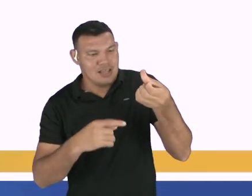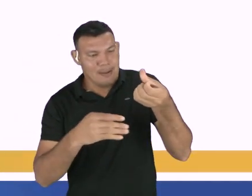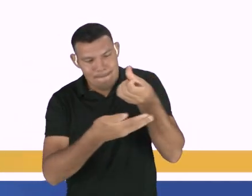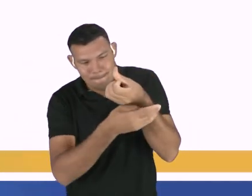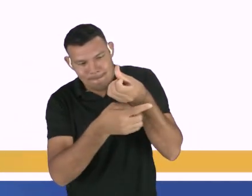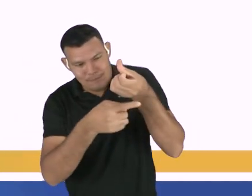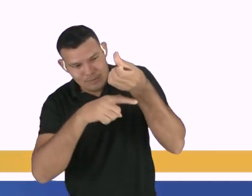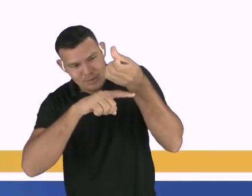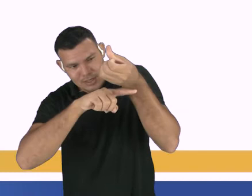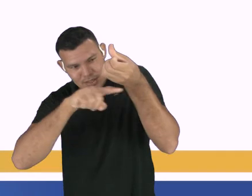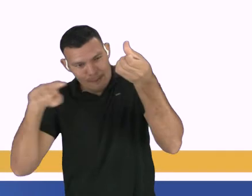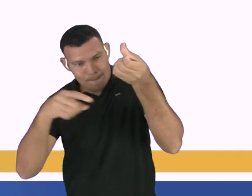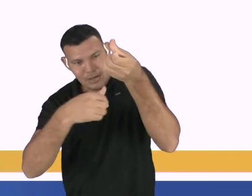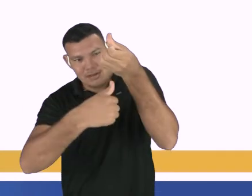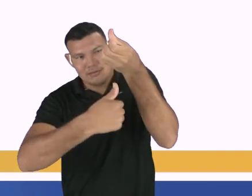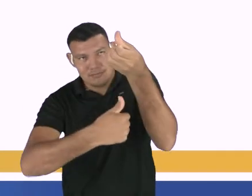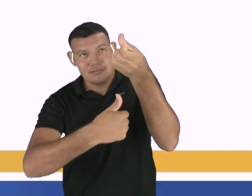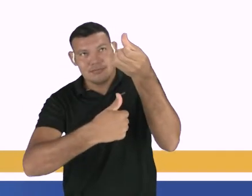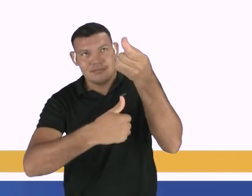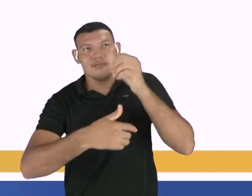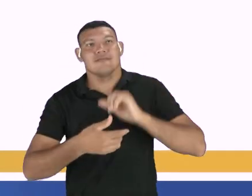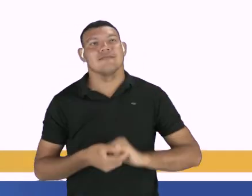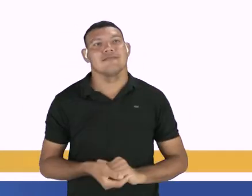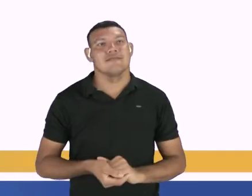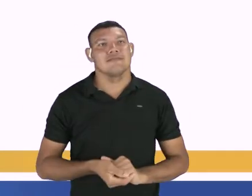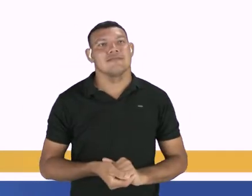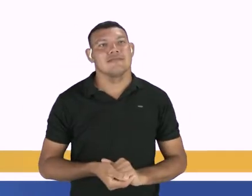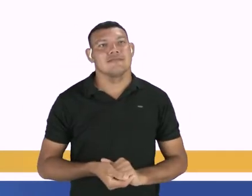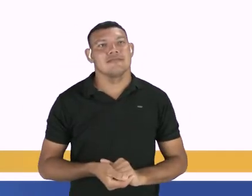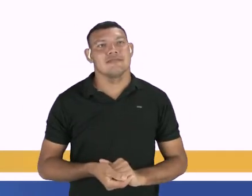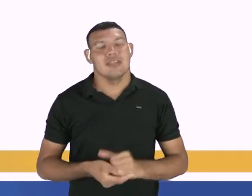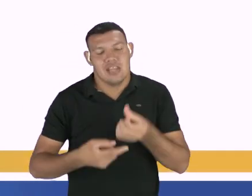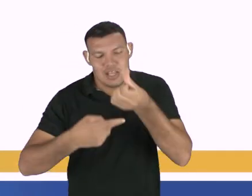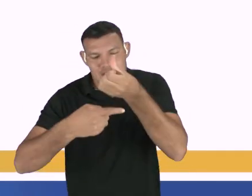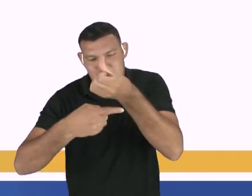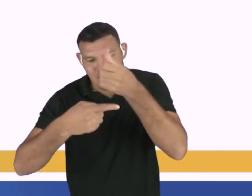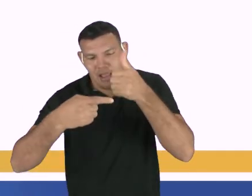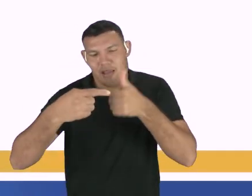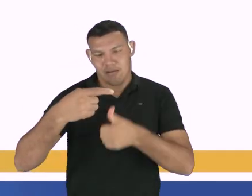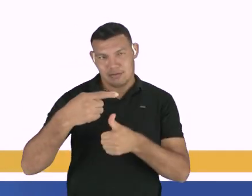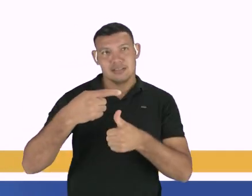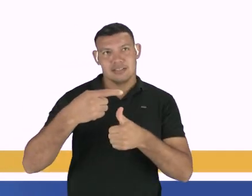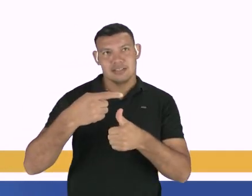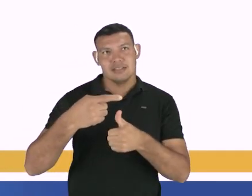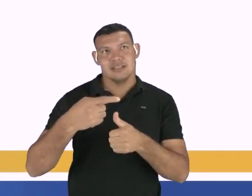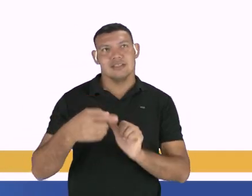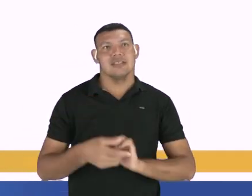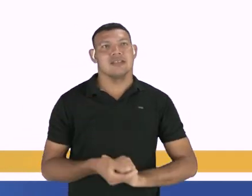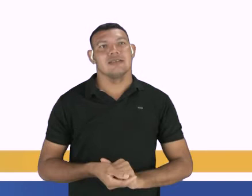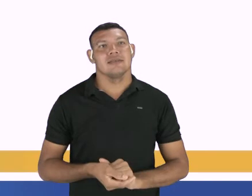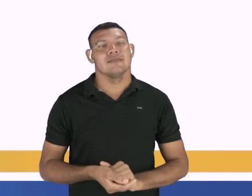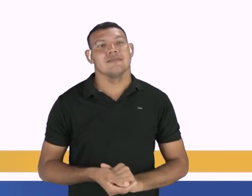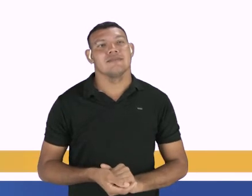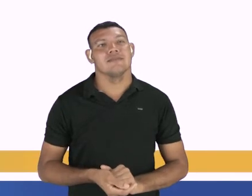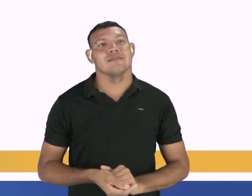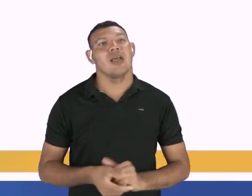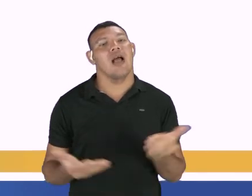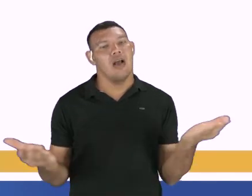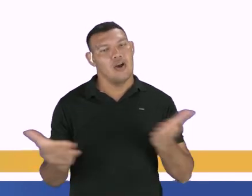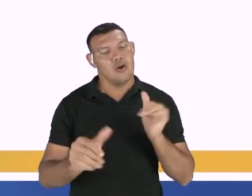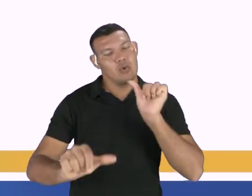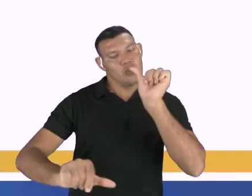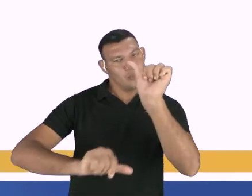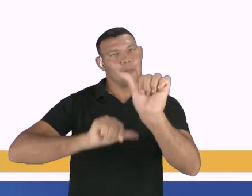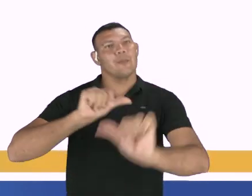1. Então, esse 6 nada mais é que 6 sobre 1. Se esse 6 é 6 sobre 1, eu posso fazer a